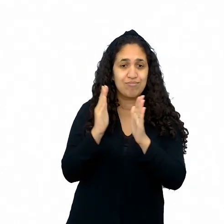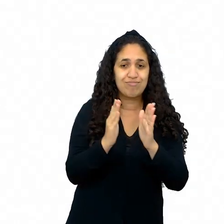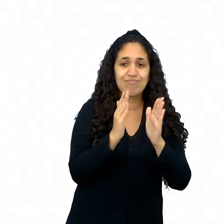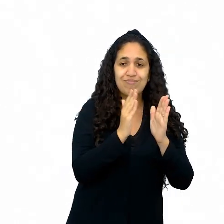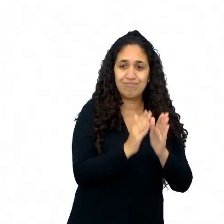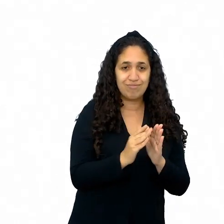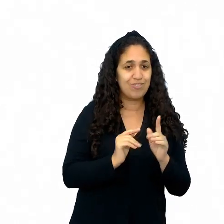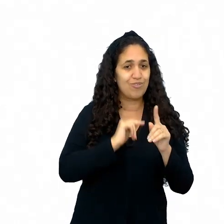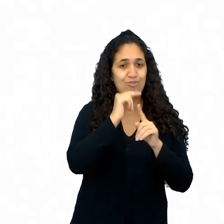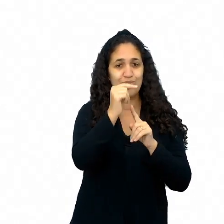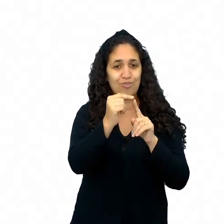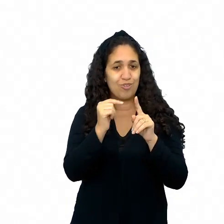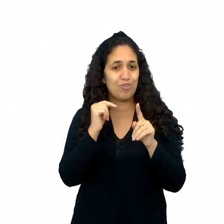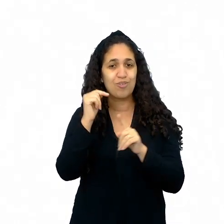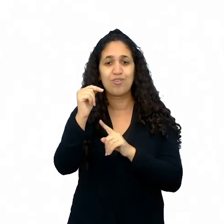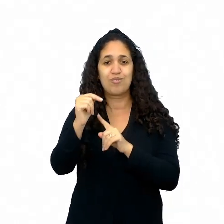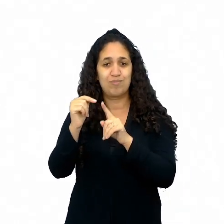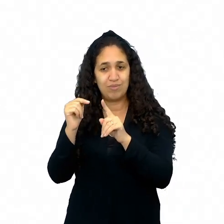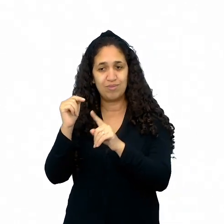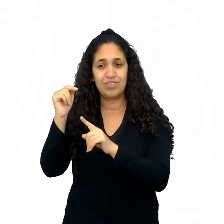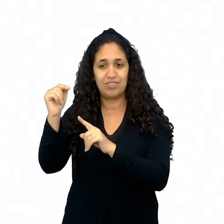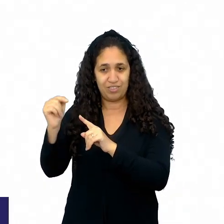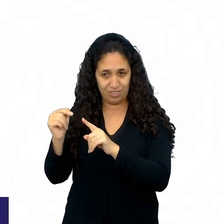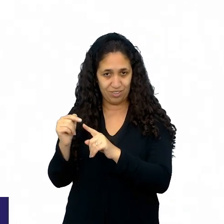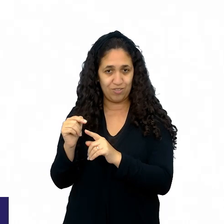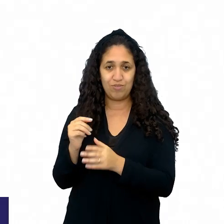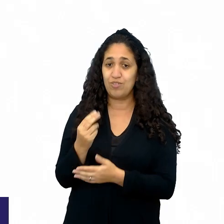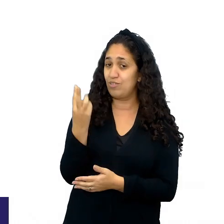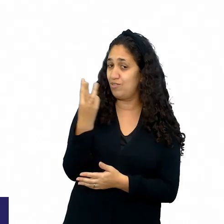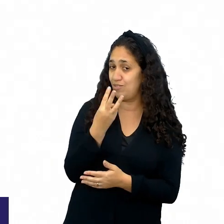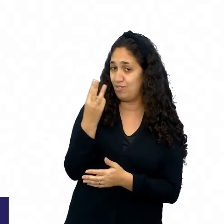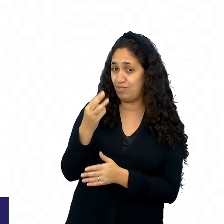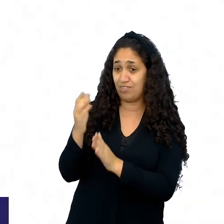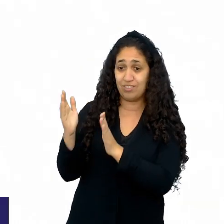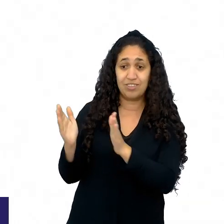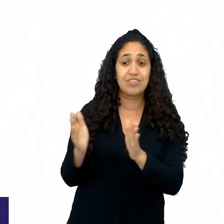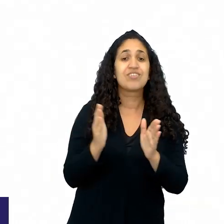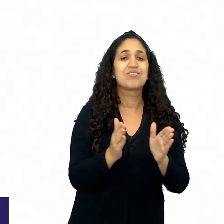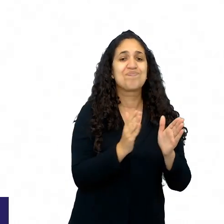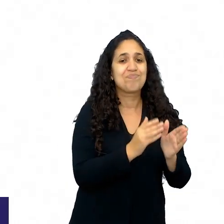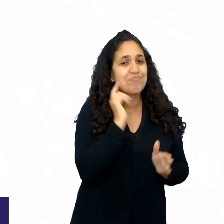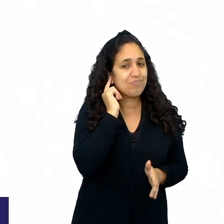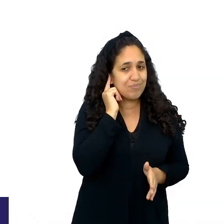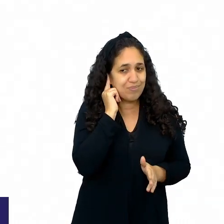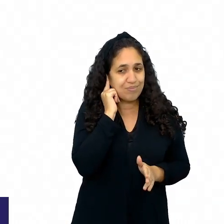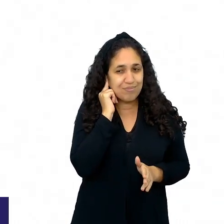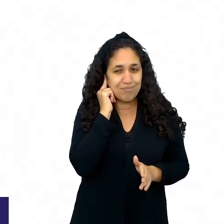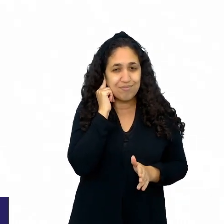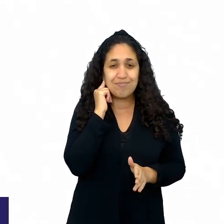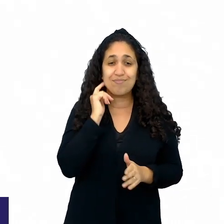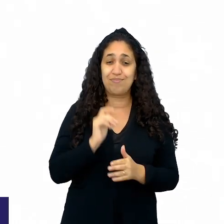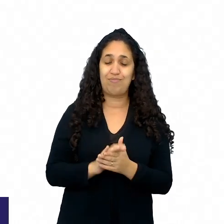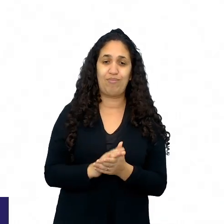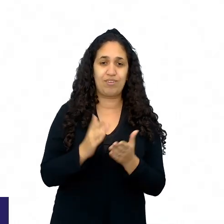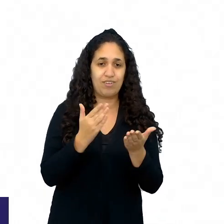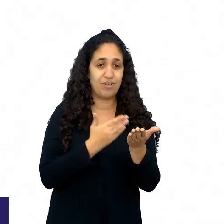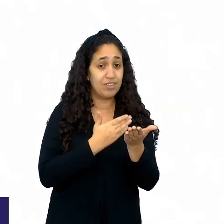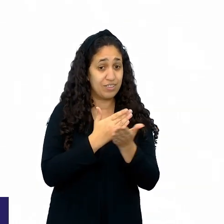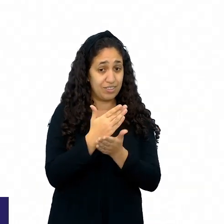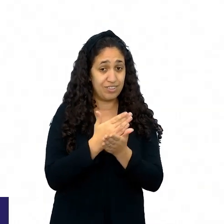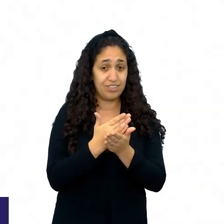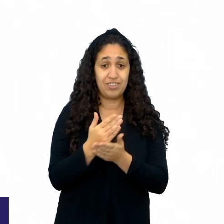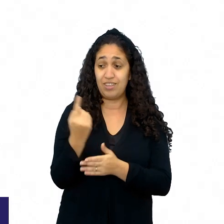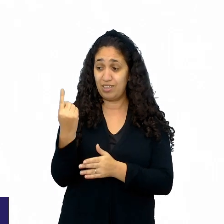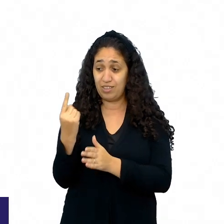citados, referindo-nos aí aos 3 momentos que teremos. Então, para iniciar o nosso primeiro